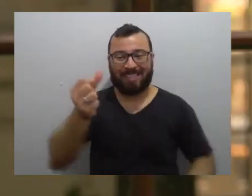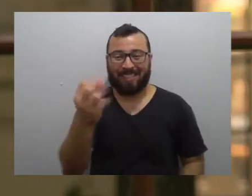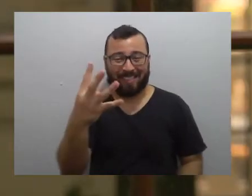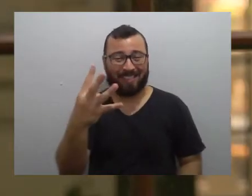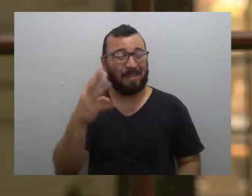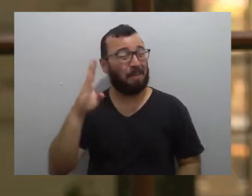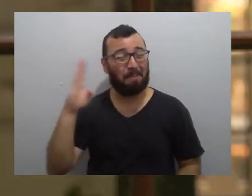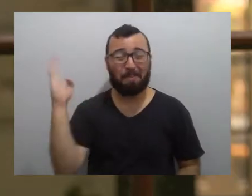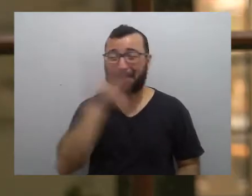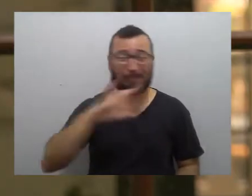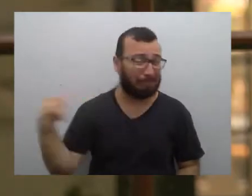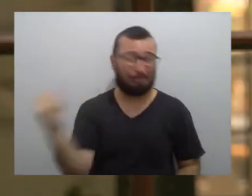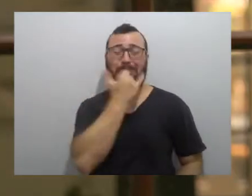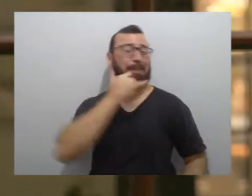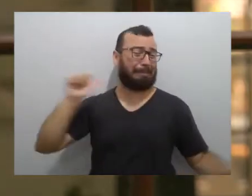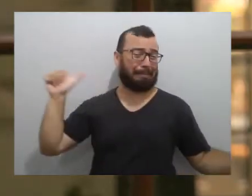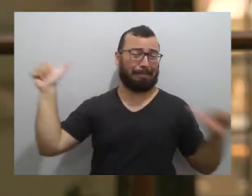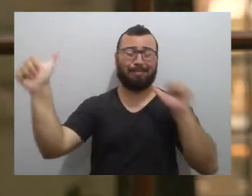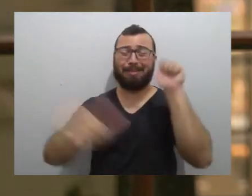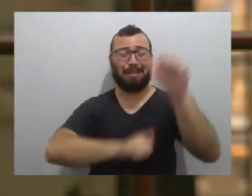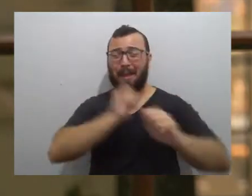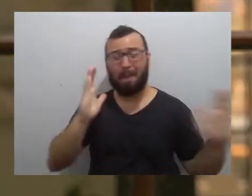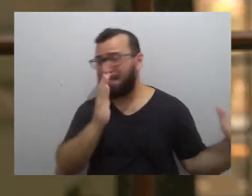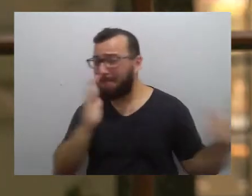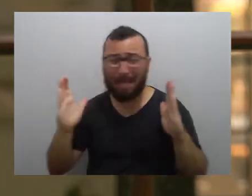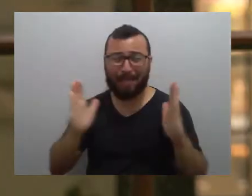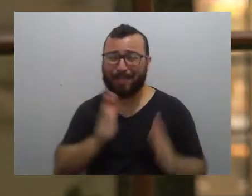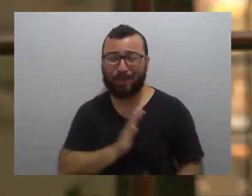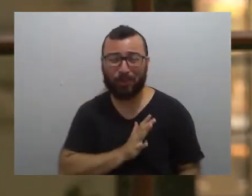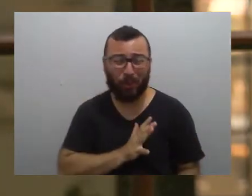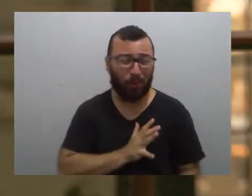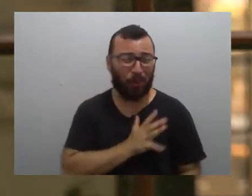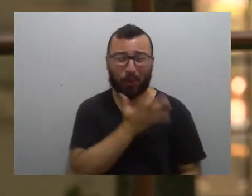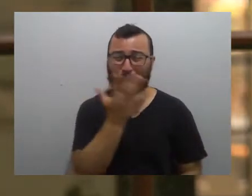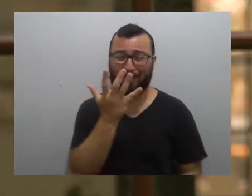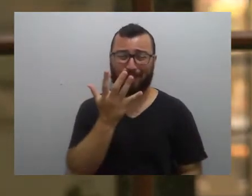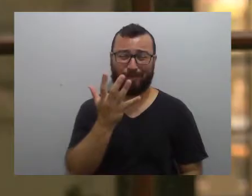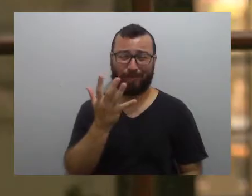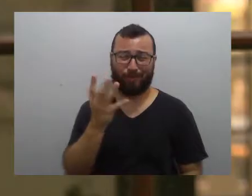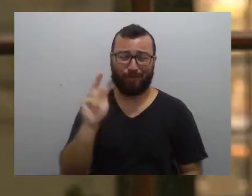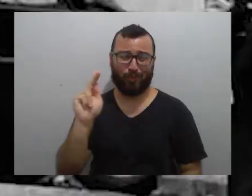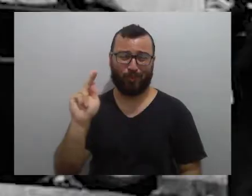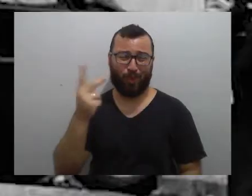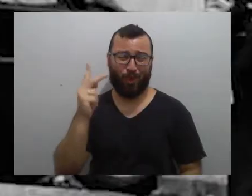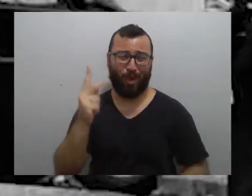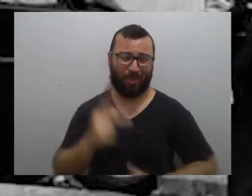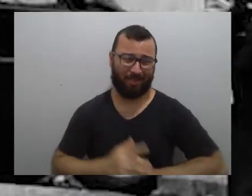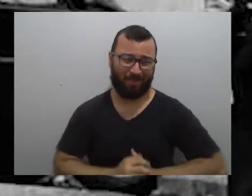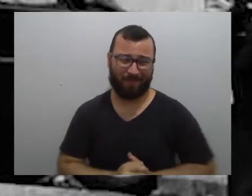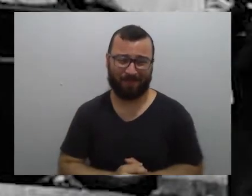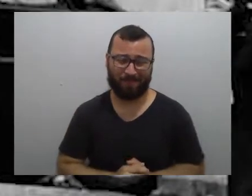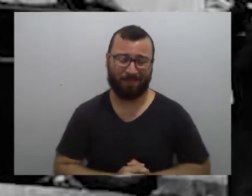Olha, os efeitos da ditadura militar sobre a UFRJ foram muito nefastos, né? Também muito impactantes.